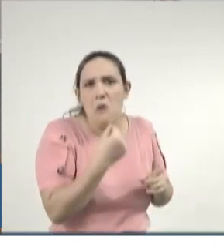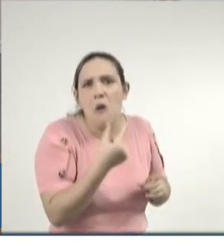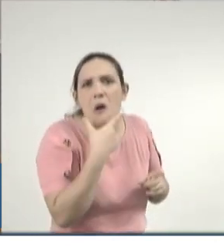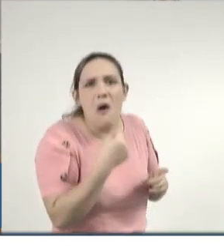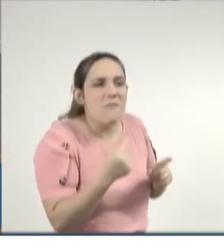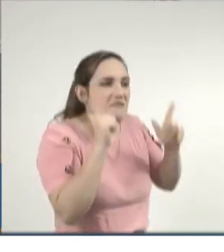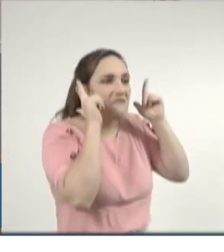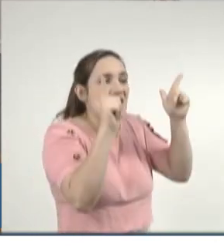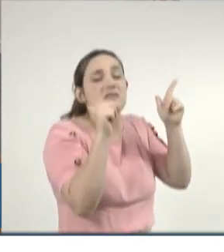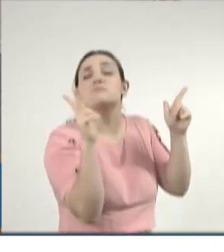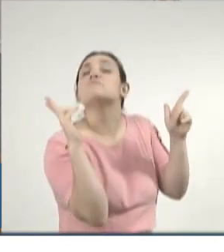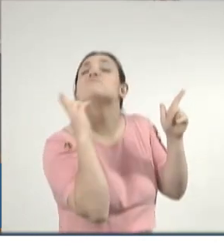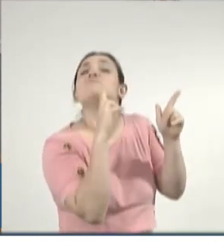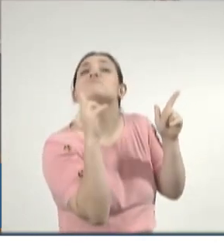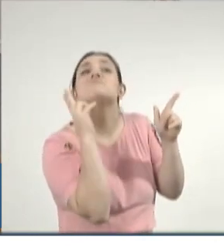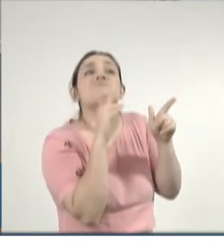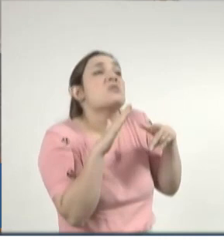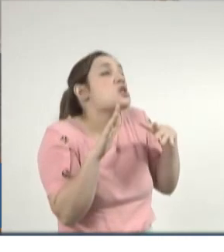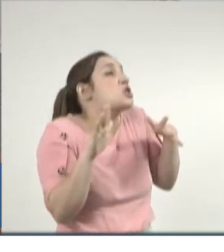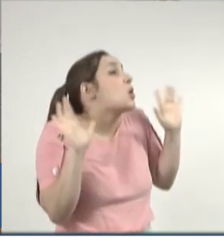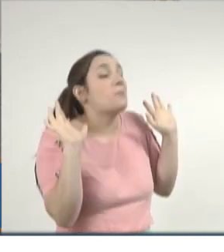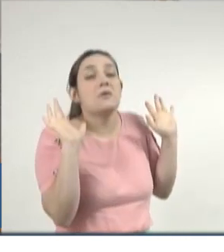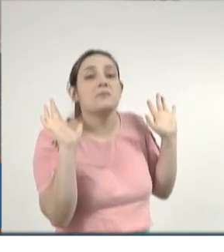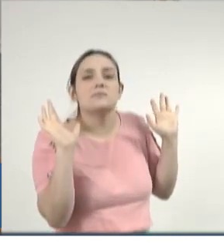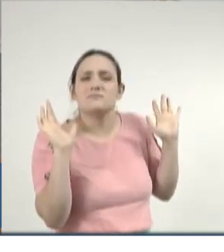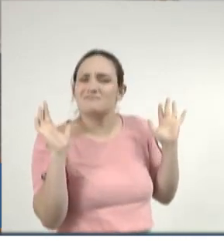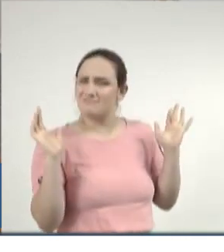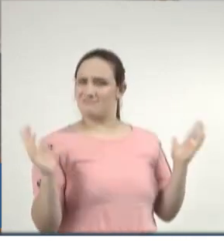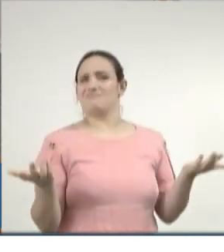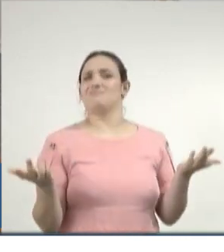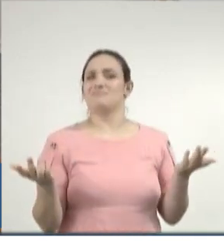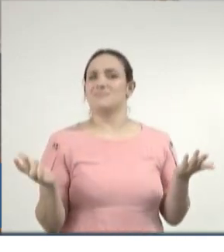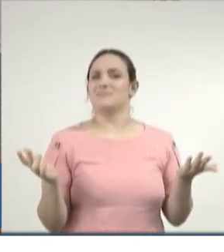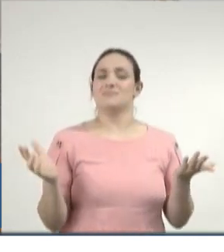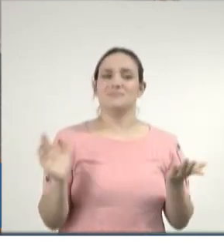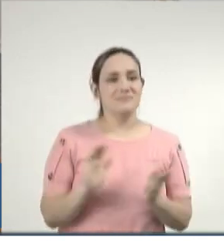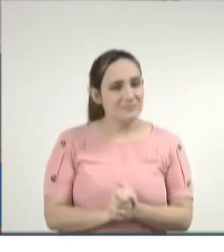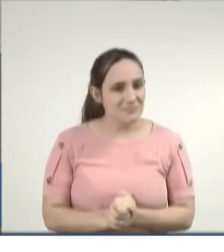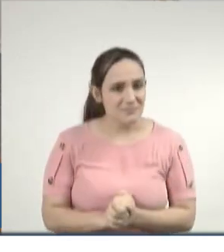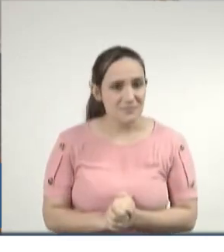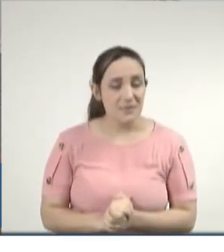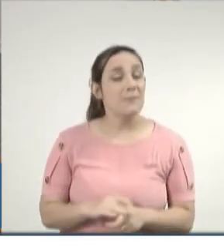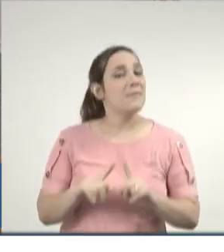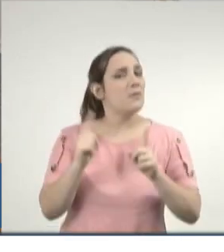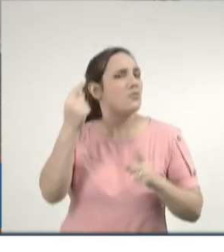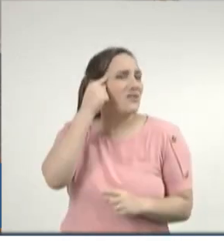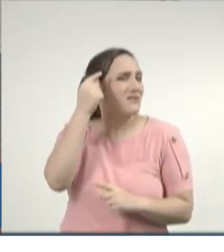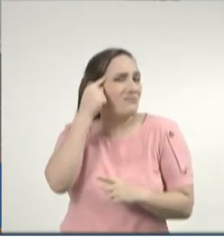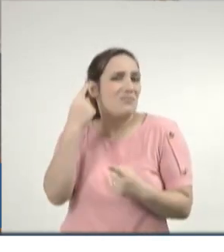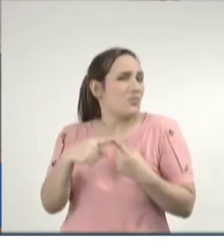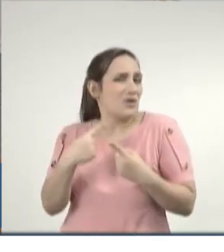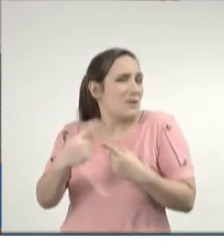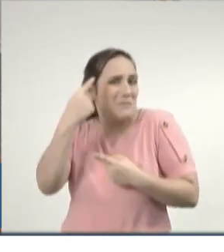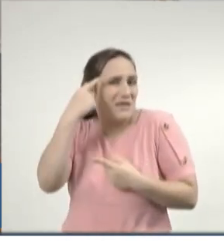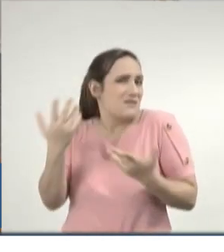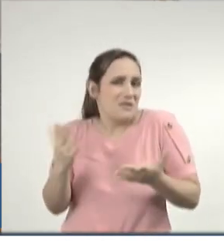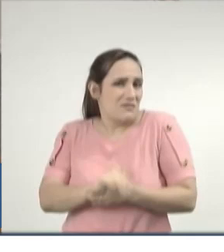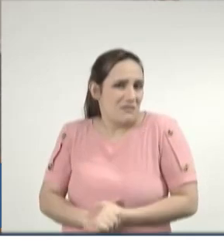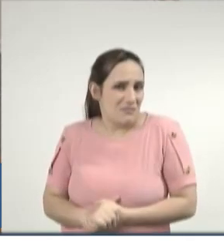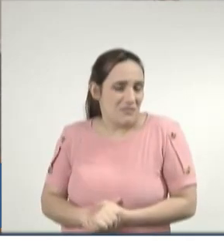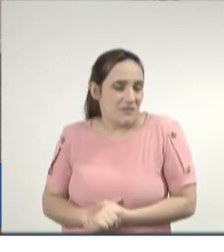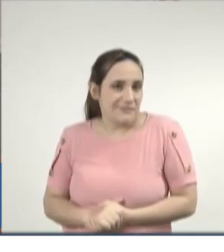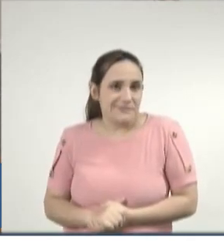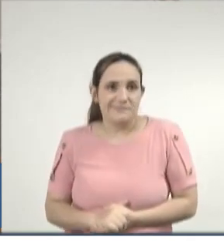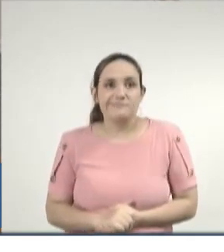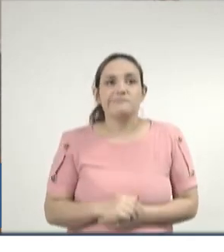isso, né? Quem nunca, né? Quem nunca pensou isso? Mas por quê, gente? Porque a gente pensa isso, porque esse